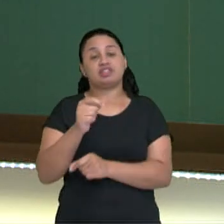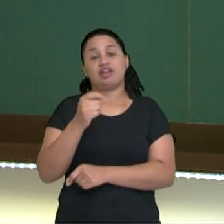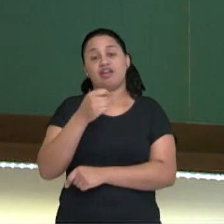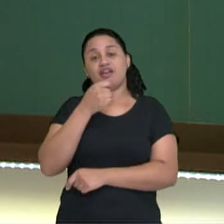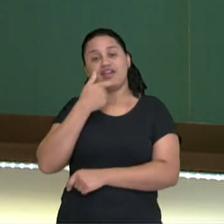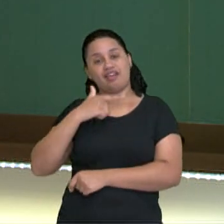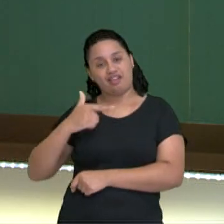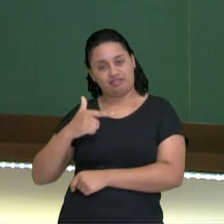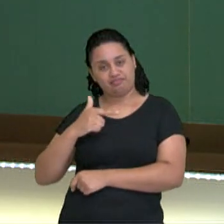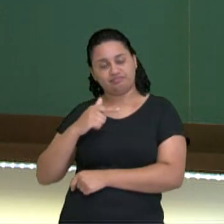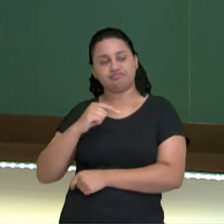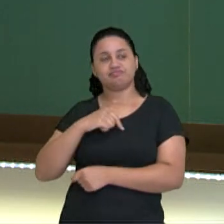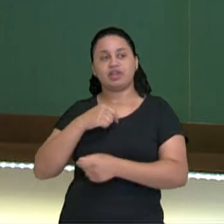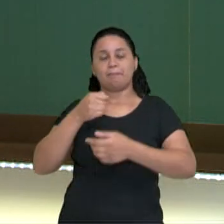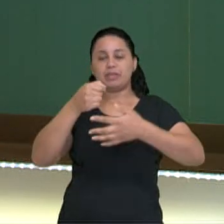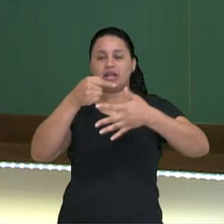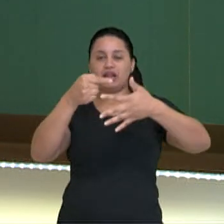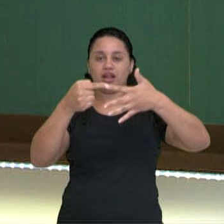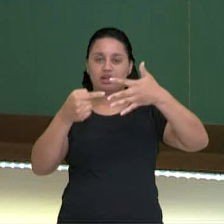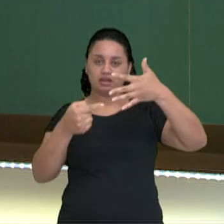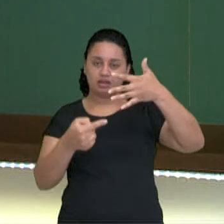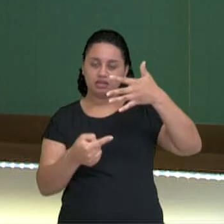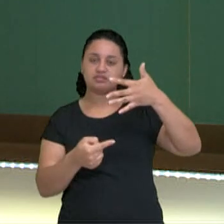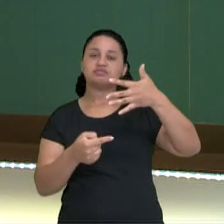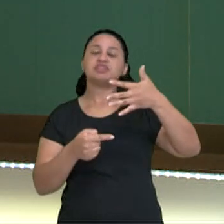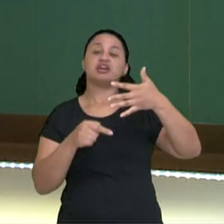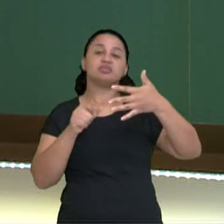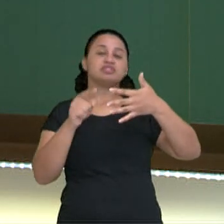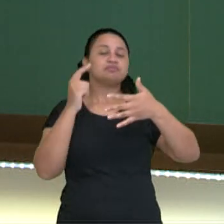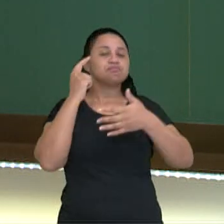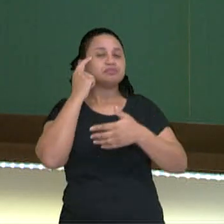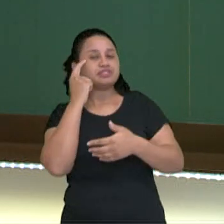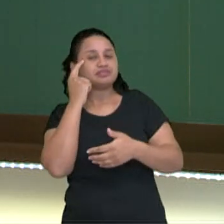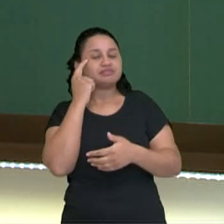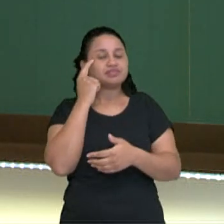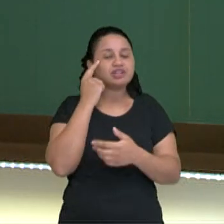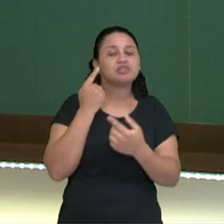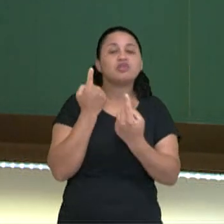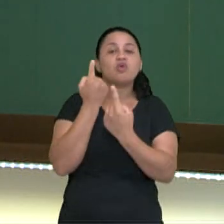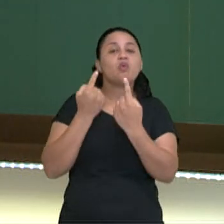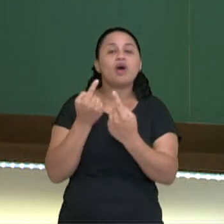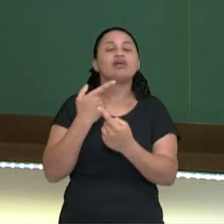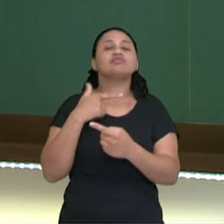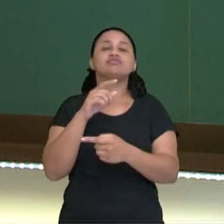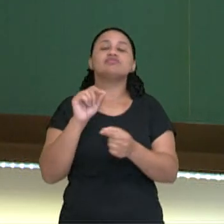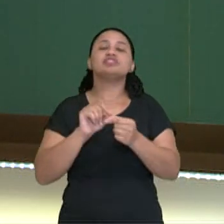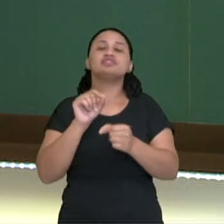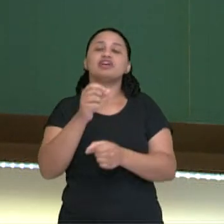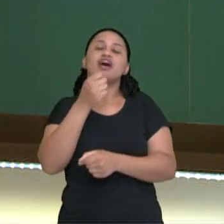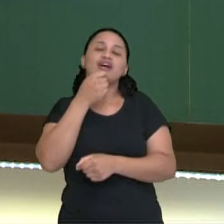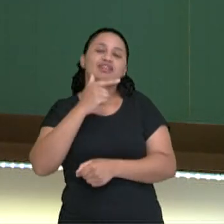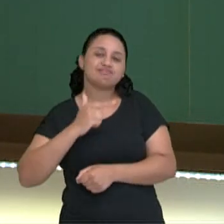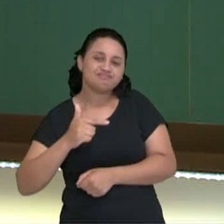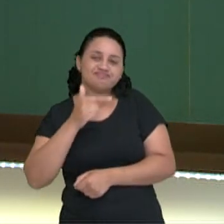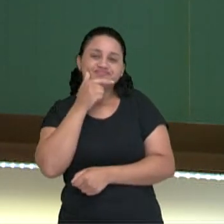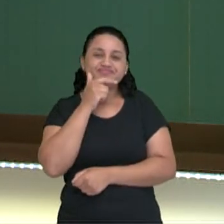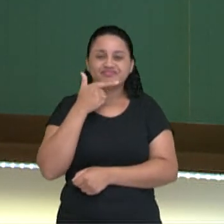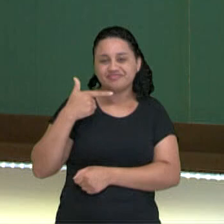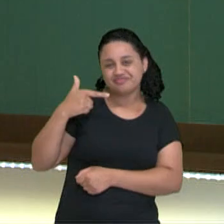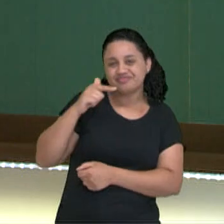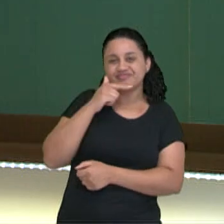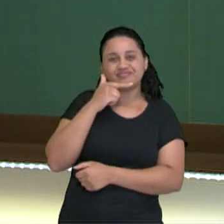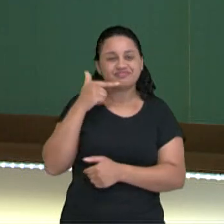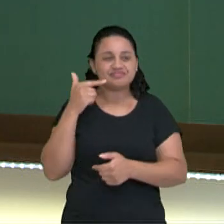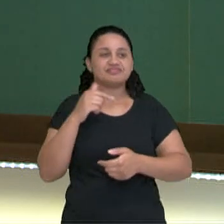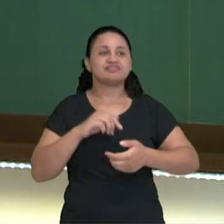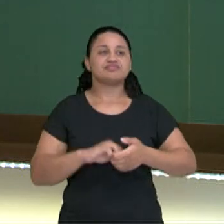risada? Eu trouxe aqui uma lista de coisas para você ir pensando qual dessas que te faz dar risada. Ó, nós